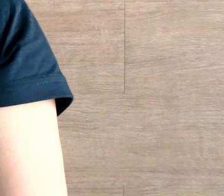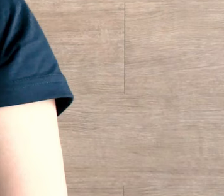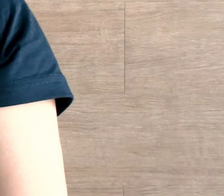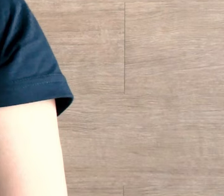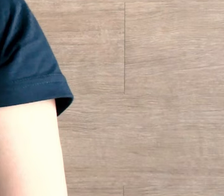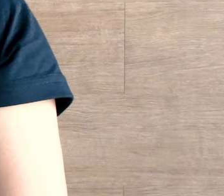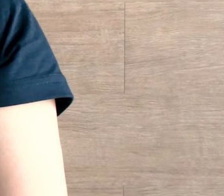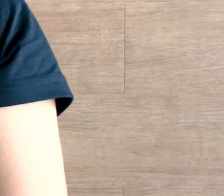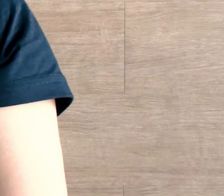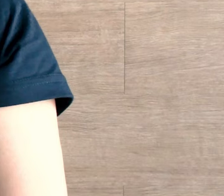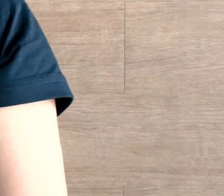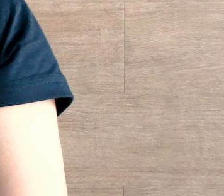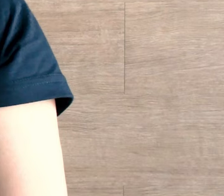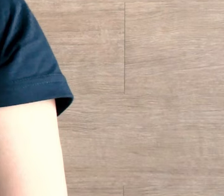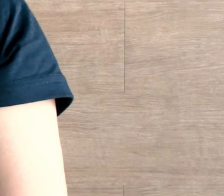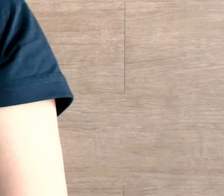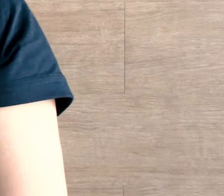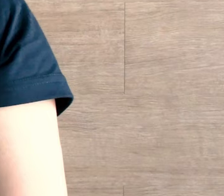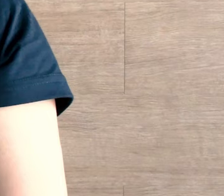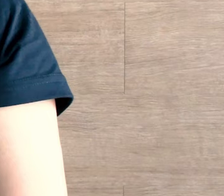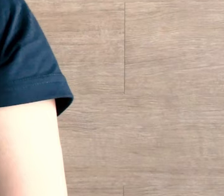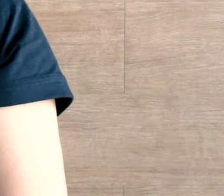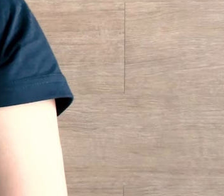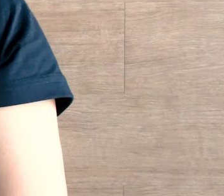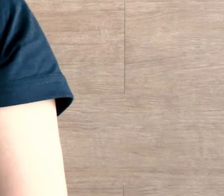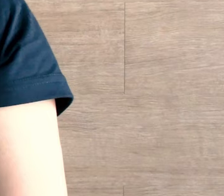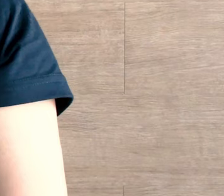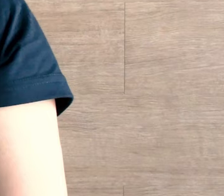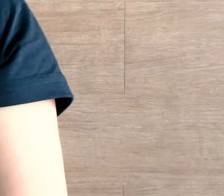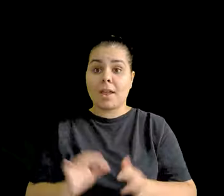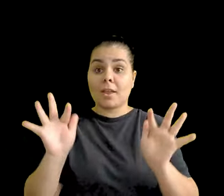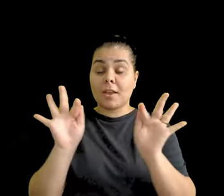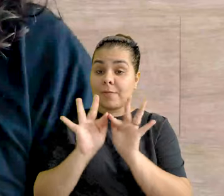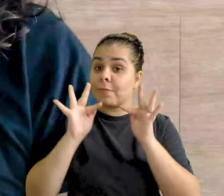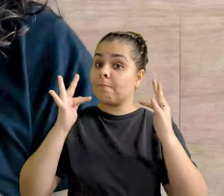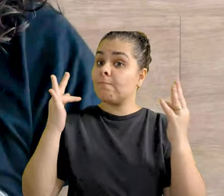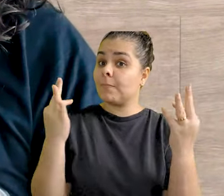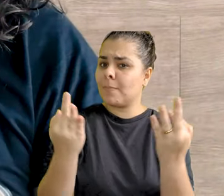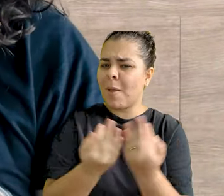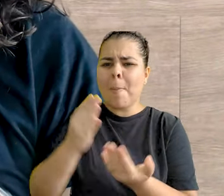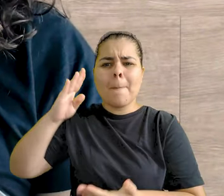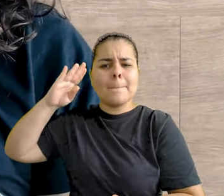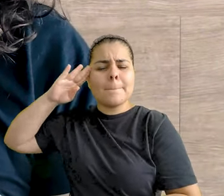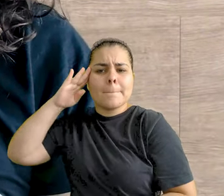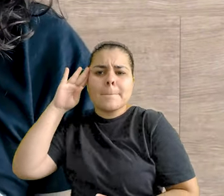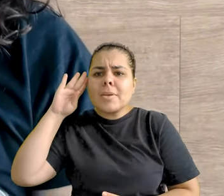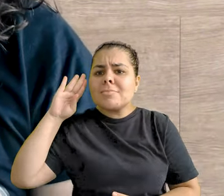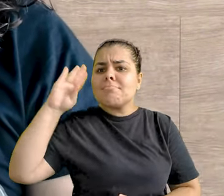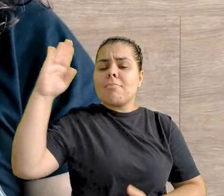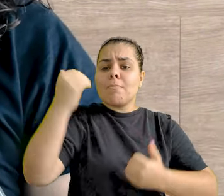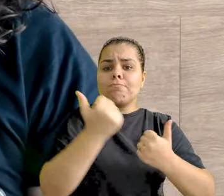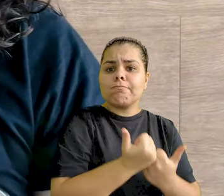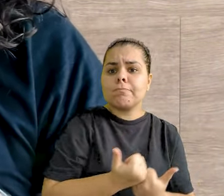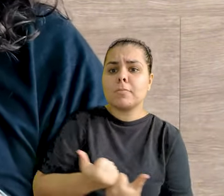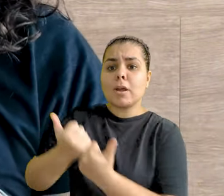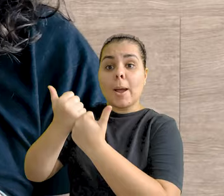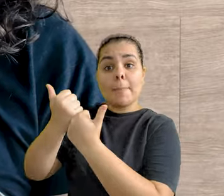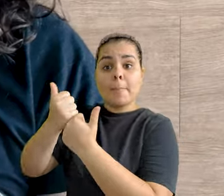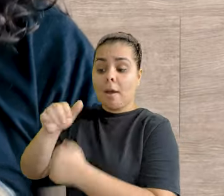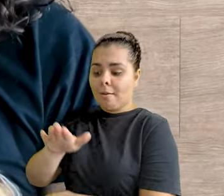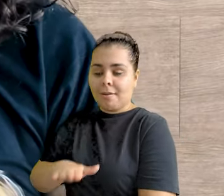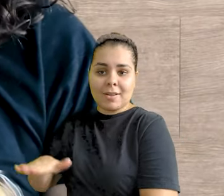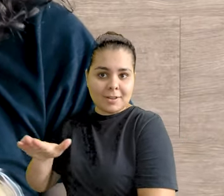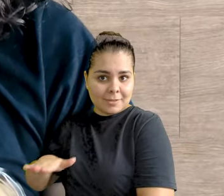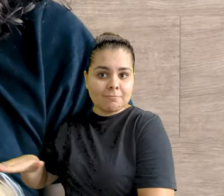esquerda, parte de mesa redonda de madeira, com pés de metal e cadeira branca estampada com bolas coloridas. A família é o principal